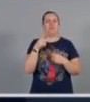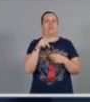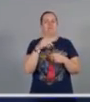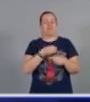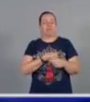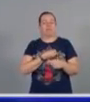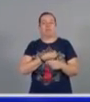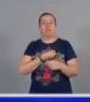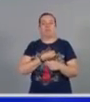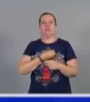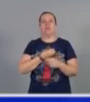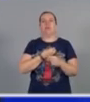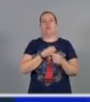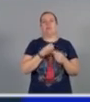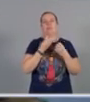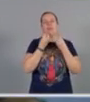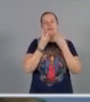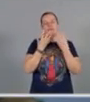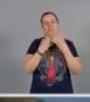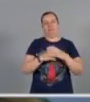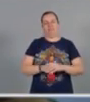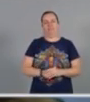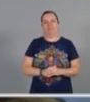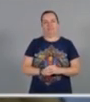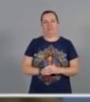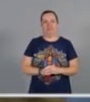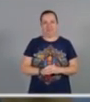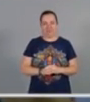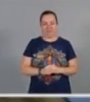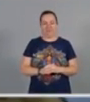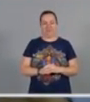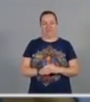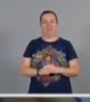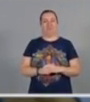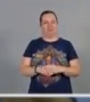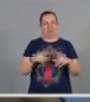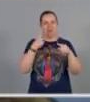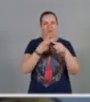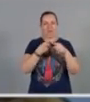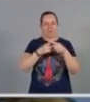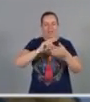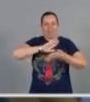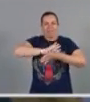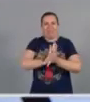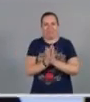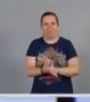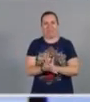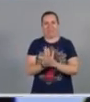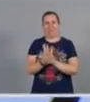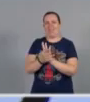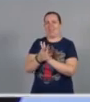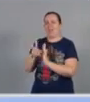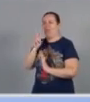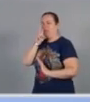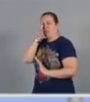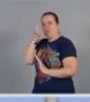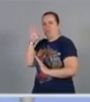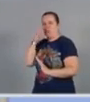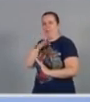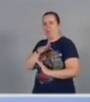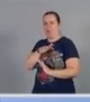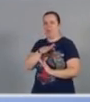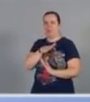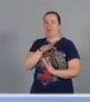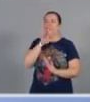Sobrevivência para minha sobrevivência é porque tecido ir a força do mal eu